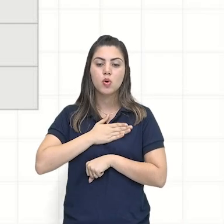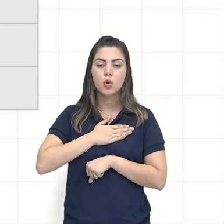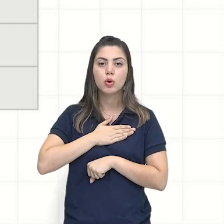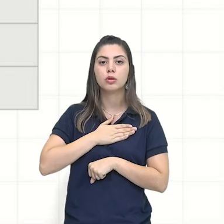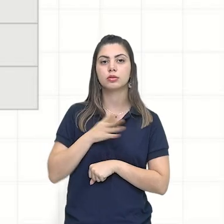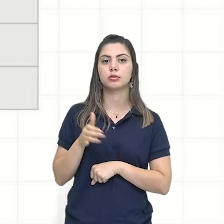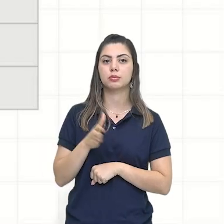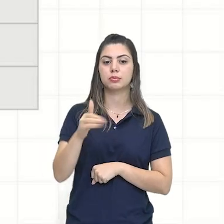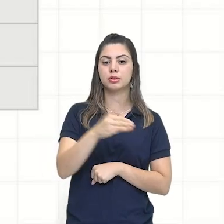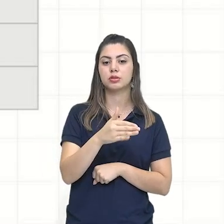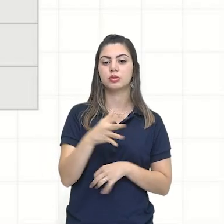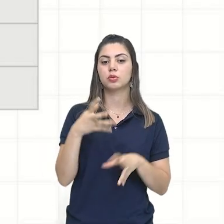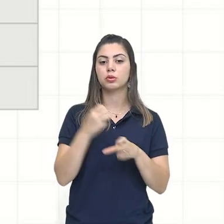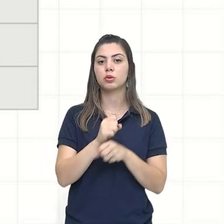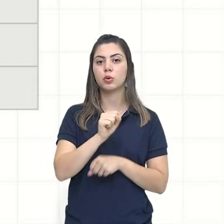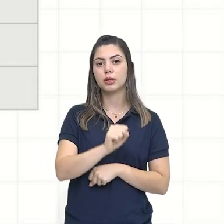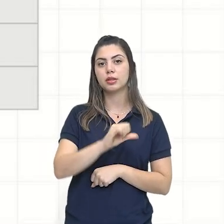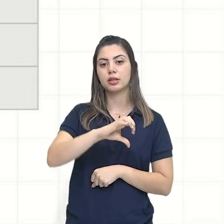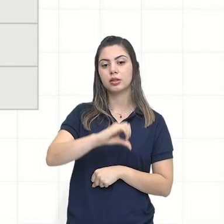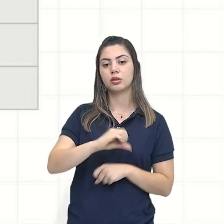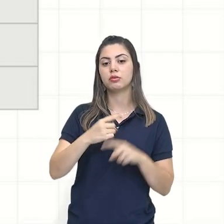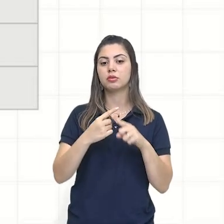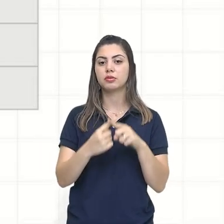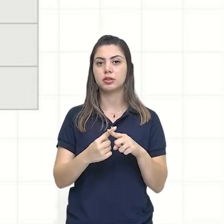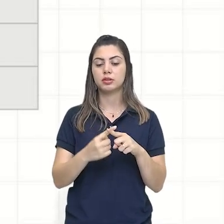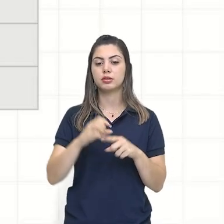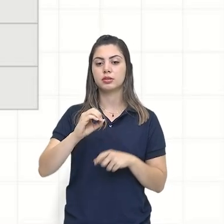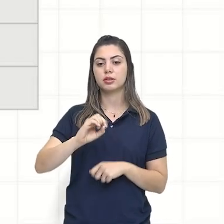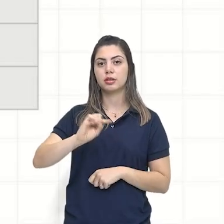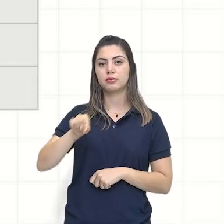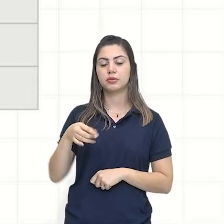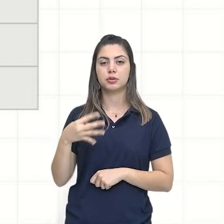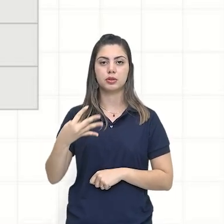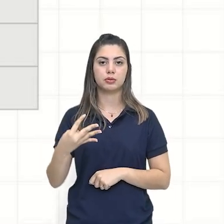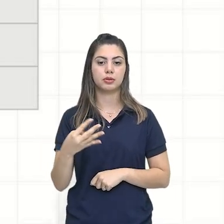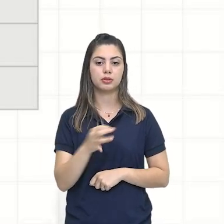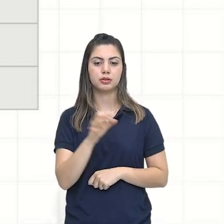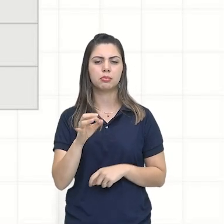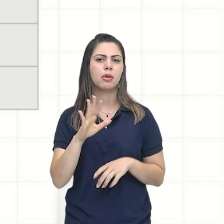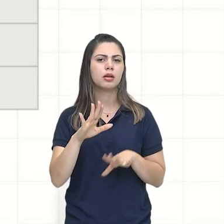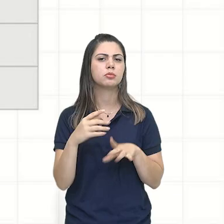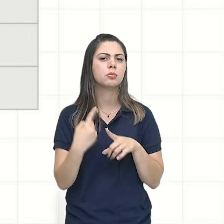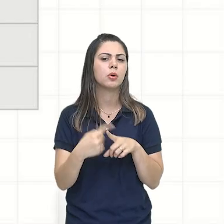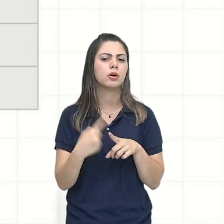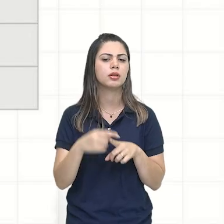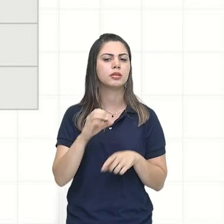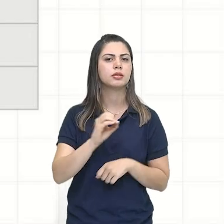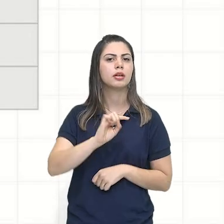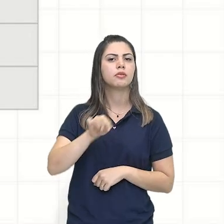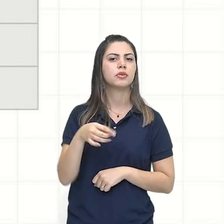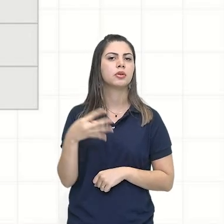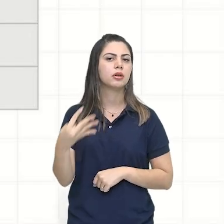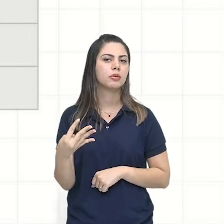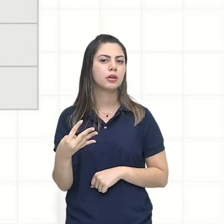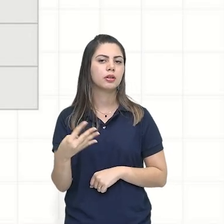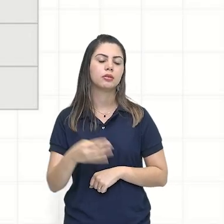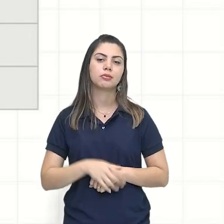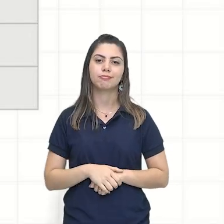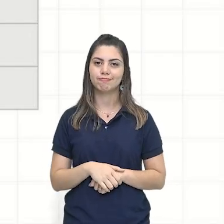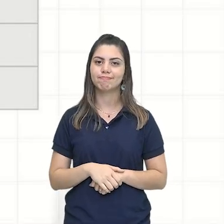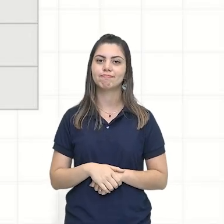quanto? 89, e multiplicar por quanto? Por 0,4. Por que 0,4? Porque é a